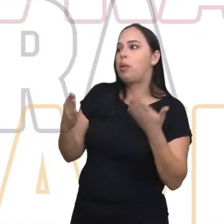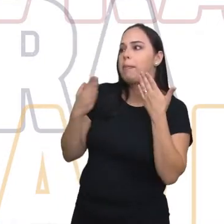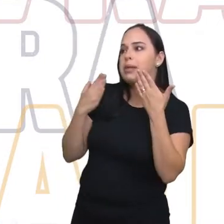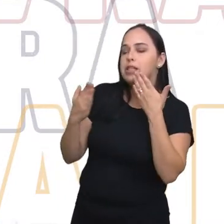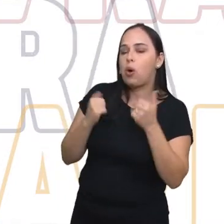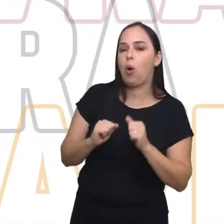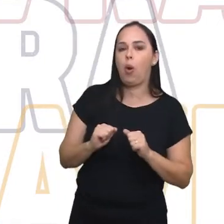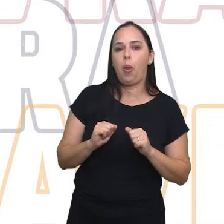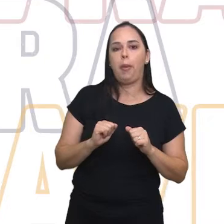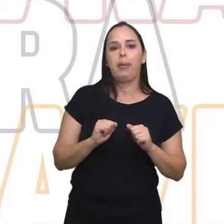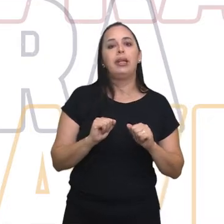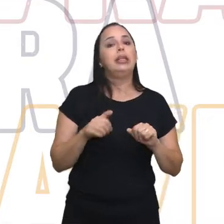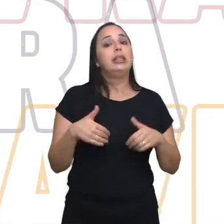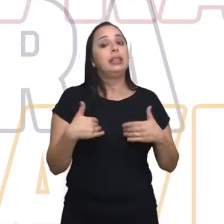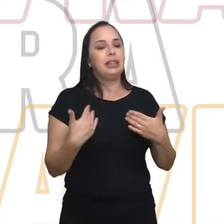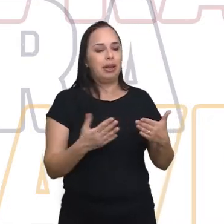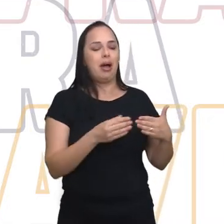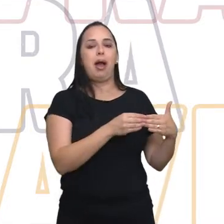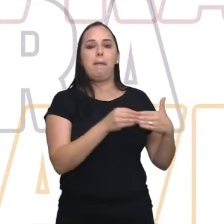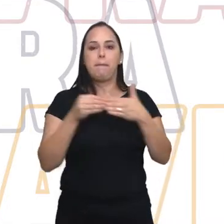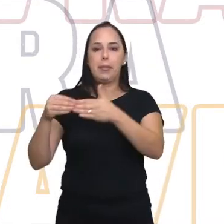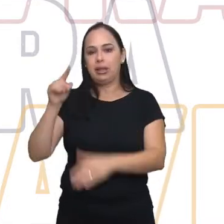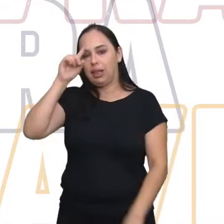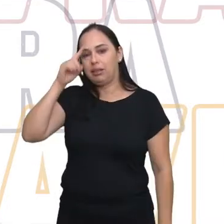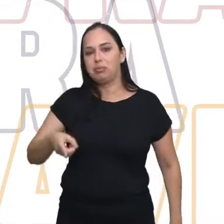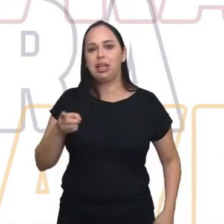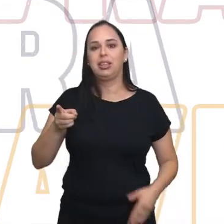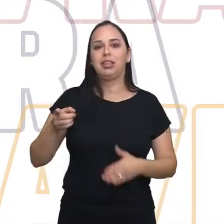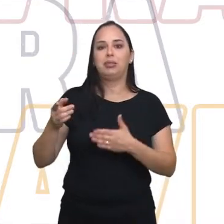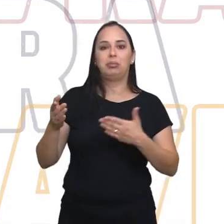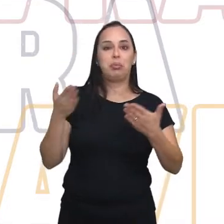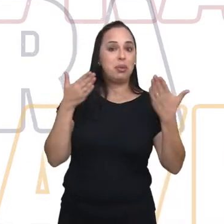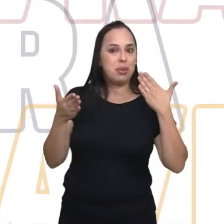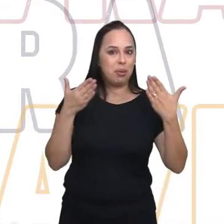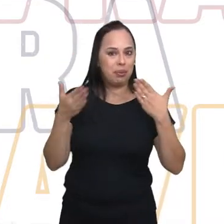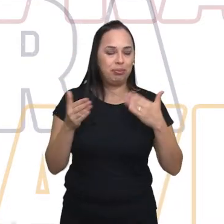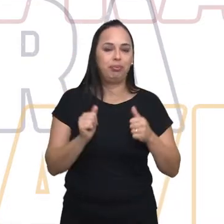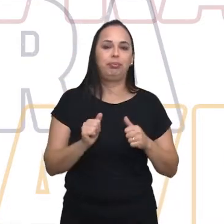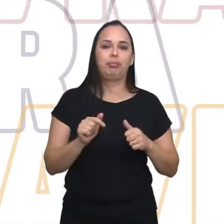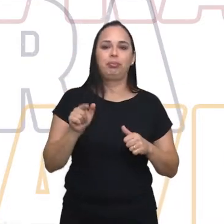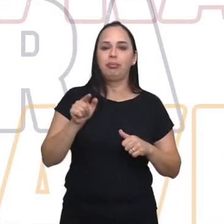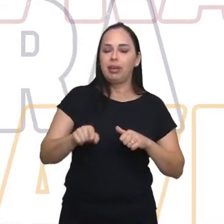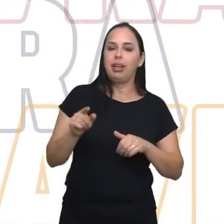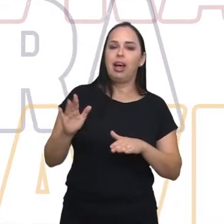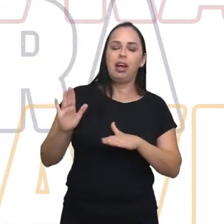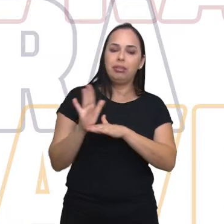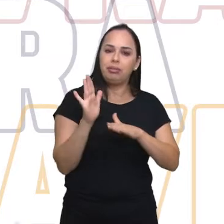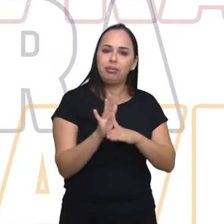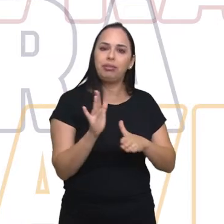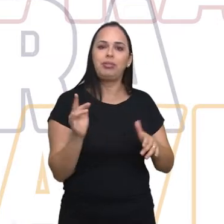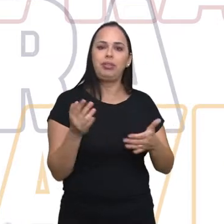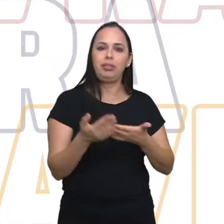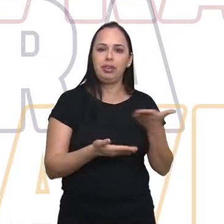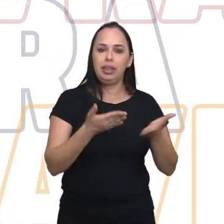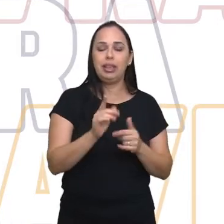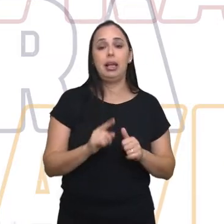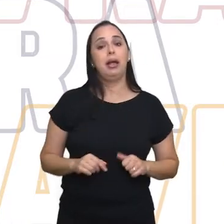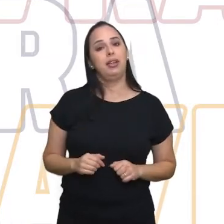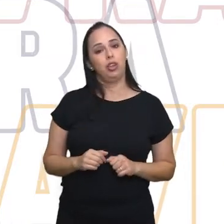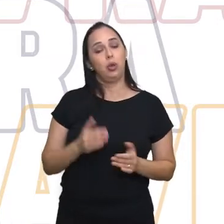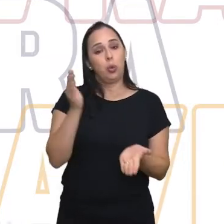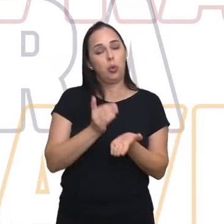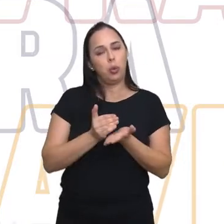no psicólogo, né? Então aí é encaminhado para os colegas para que eles possam fazer um atendimento.